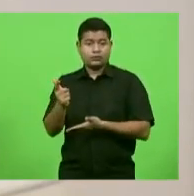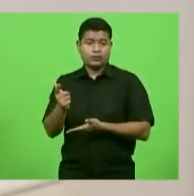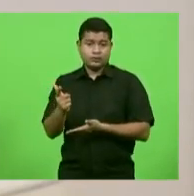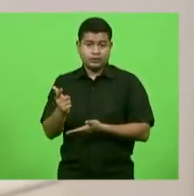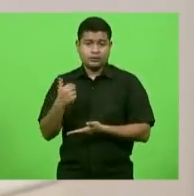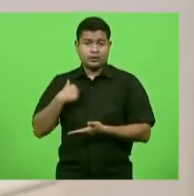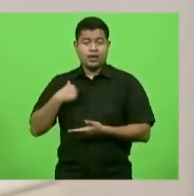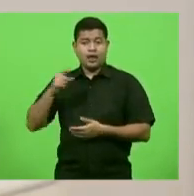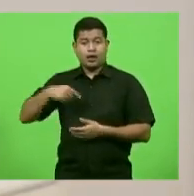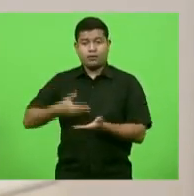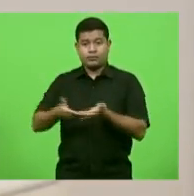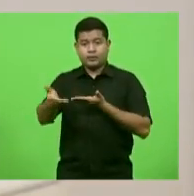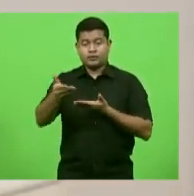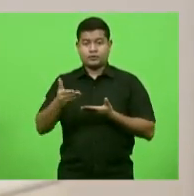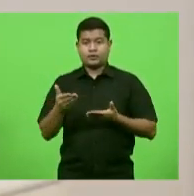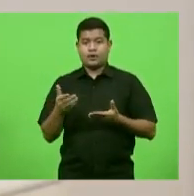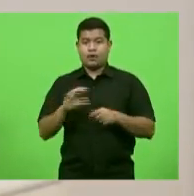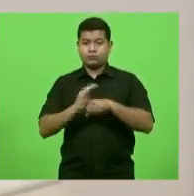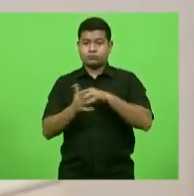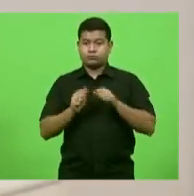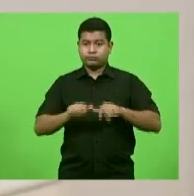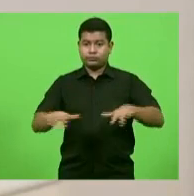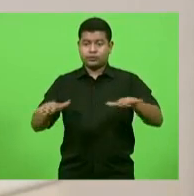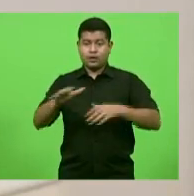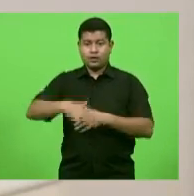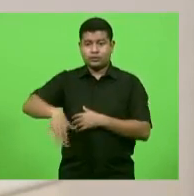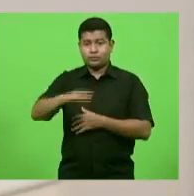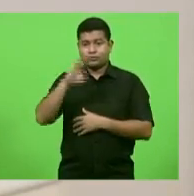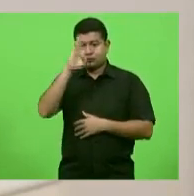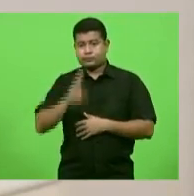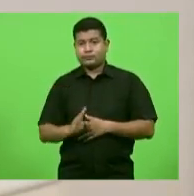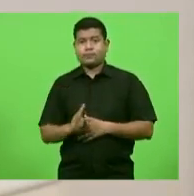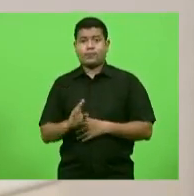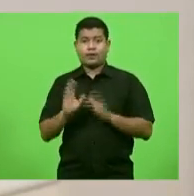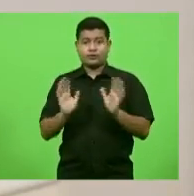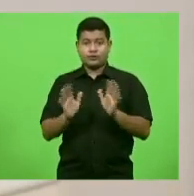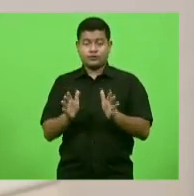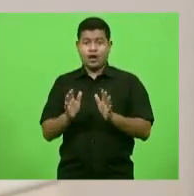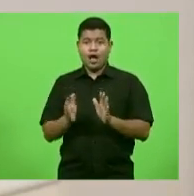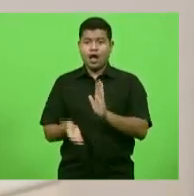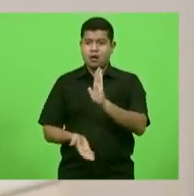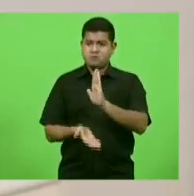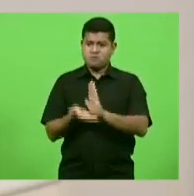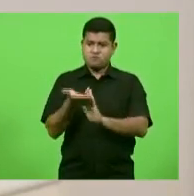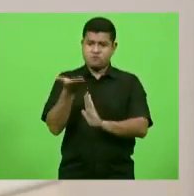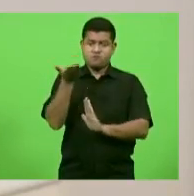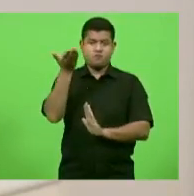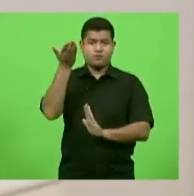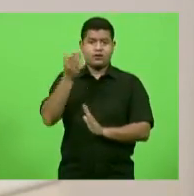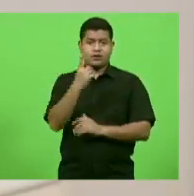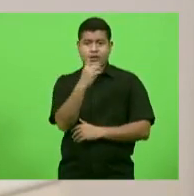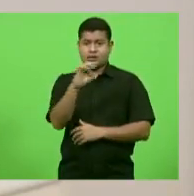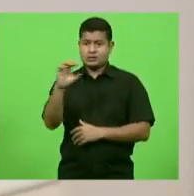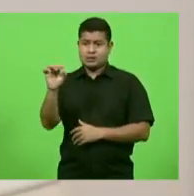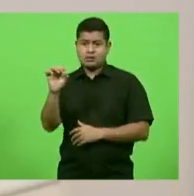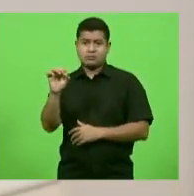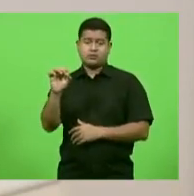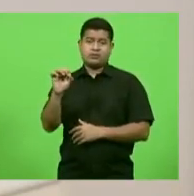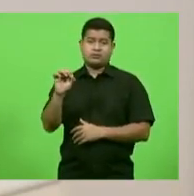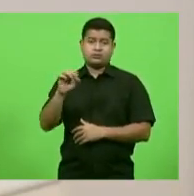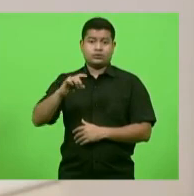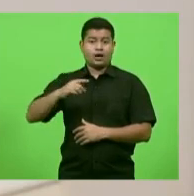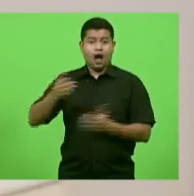o início da pandemia no território nacional, esses preços já extrapolaram 100 mil e nós já